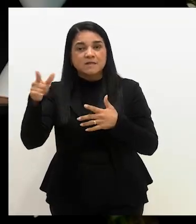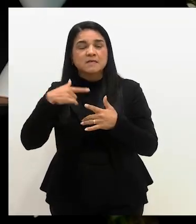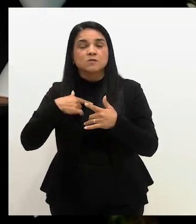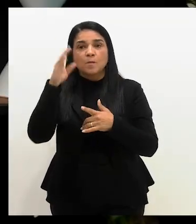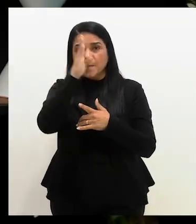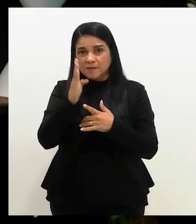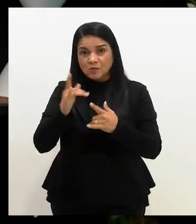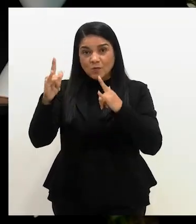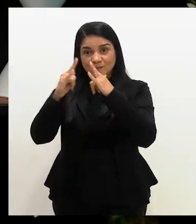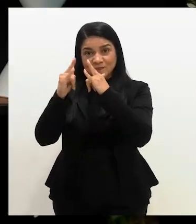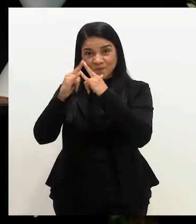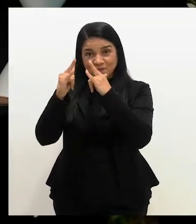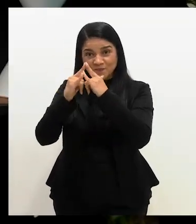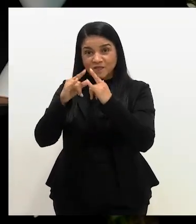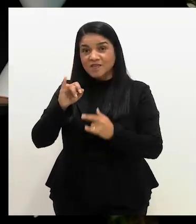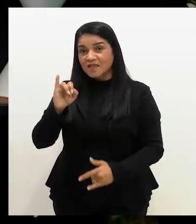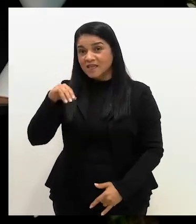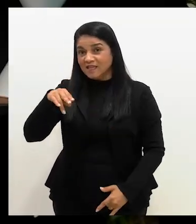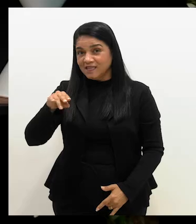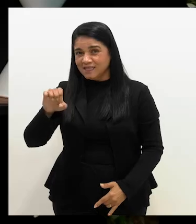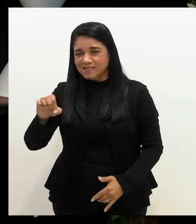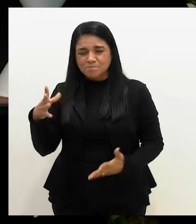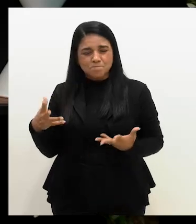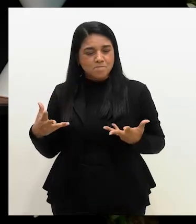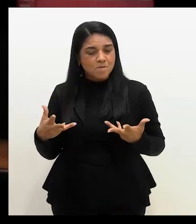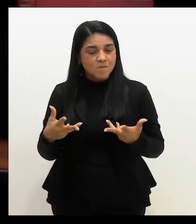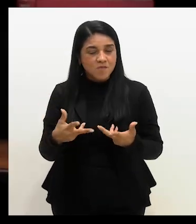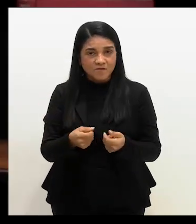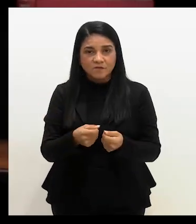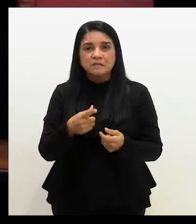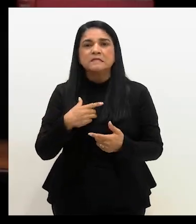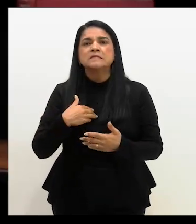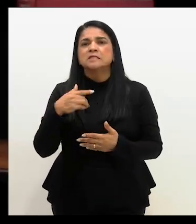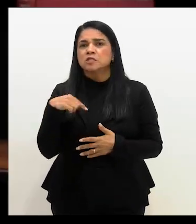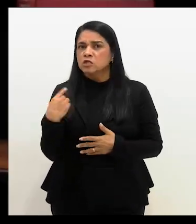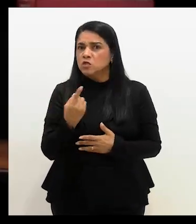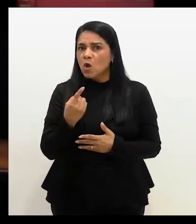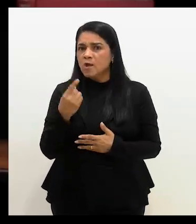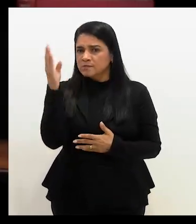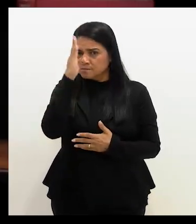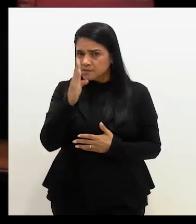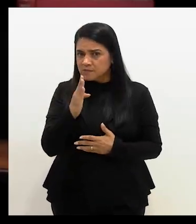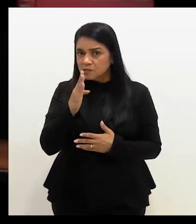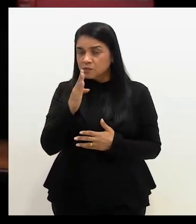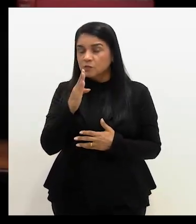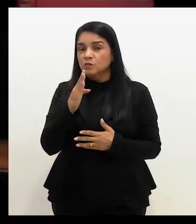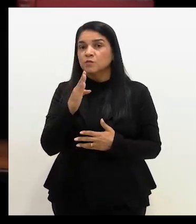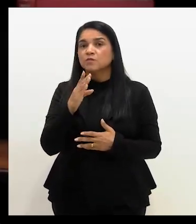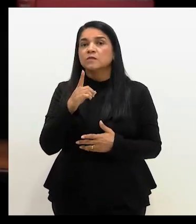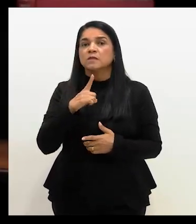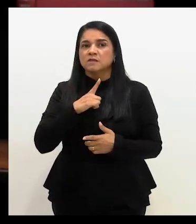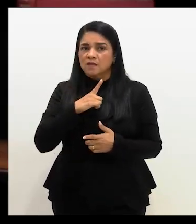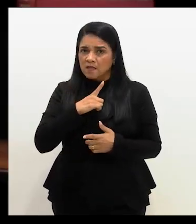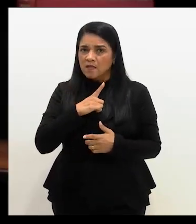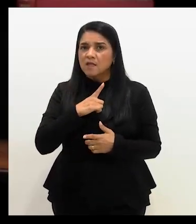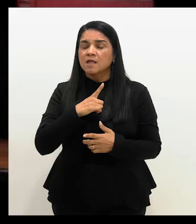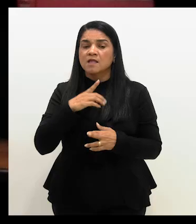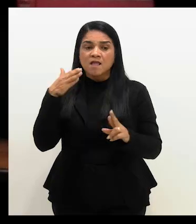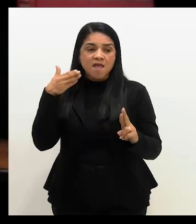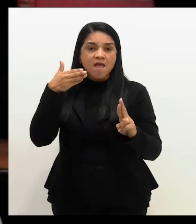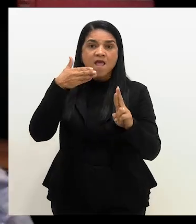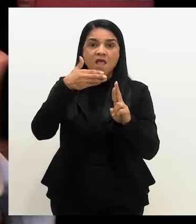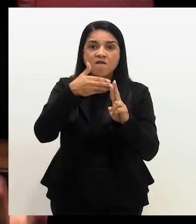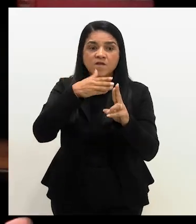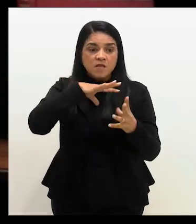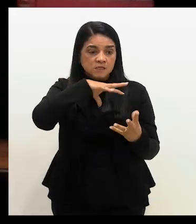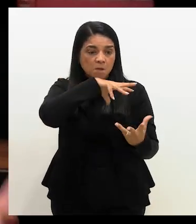a gente tem ali em Laranjeiras, né? O INES, que é maravilhoso. Então, assim, nós somos, no Brasil, graças a Deus, nós